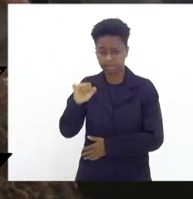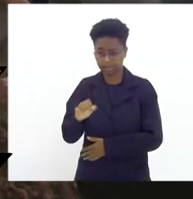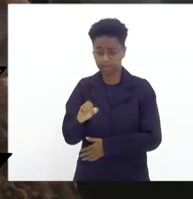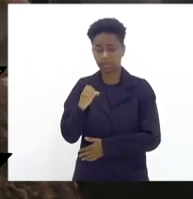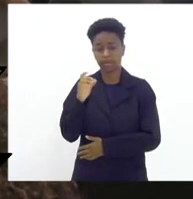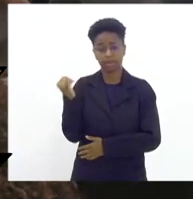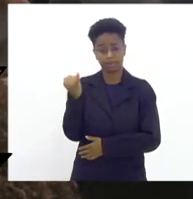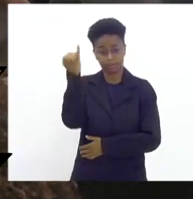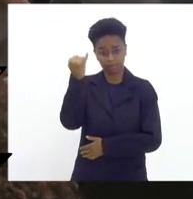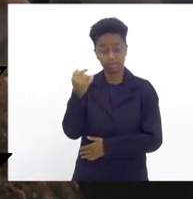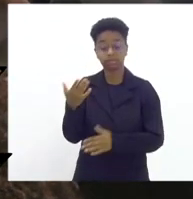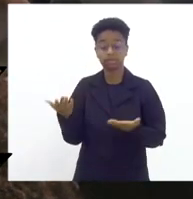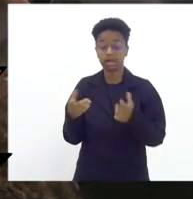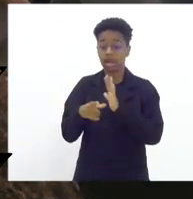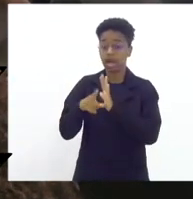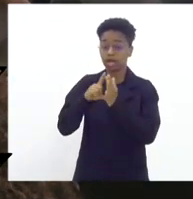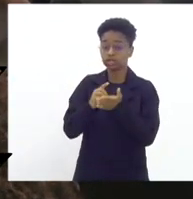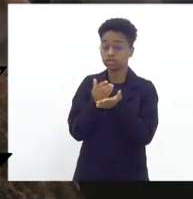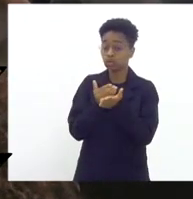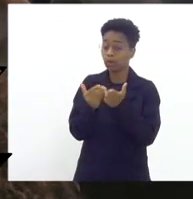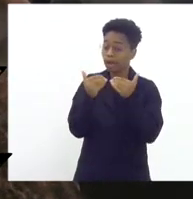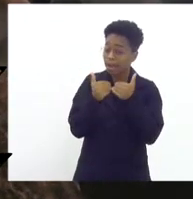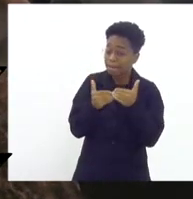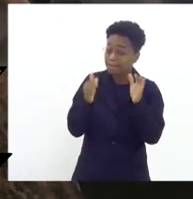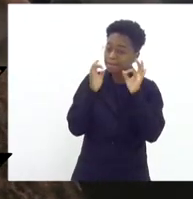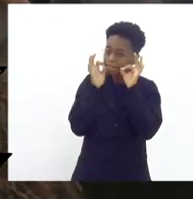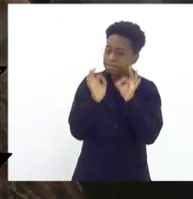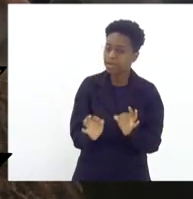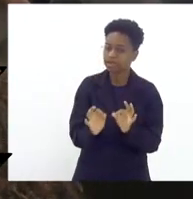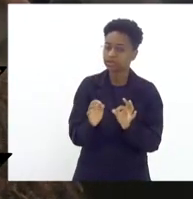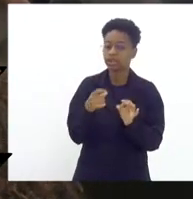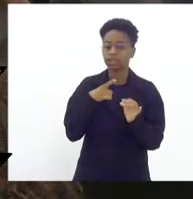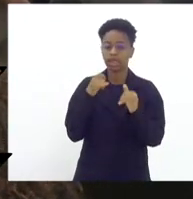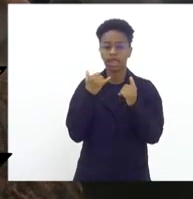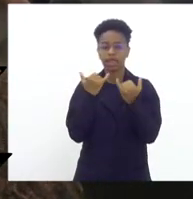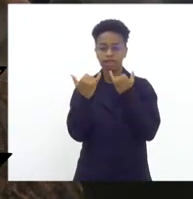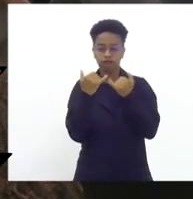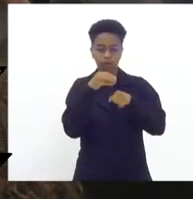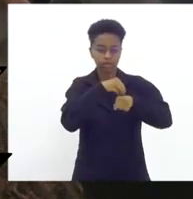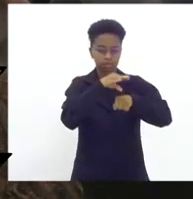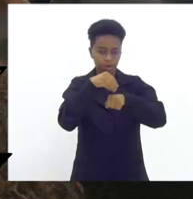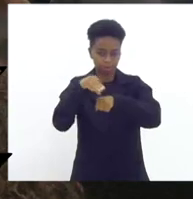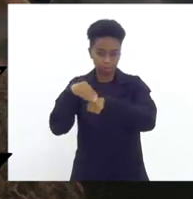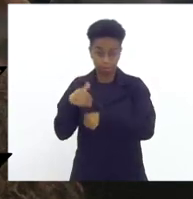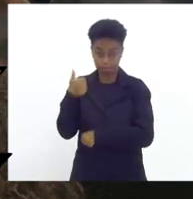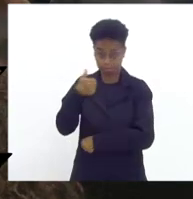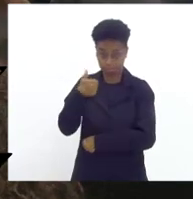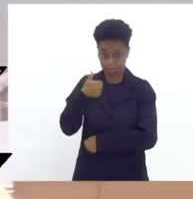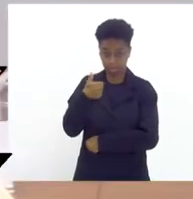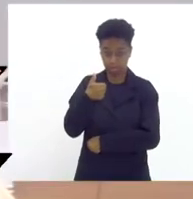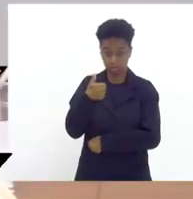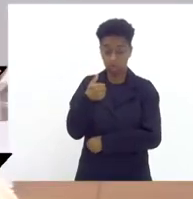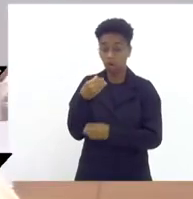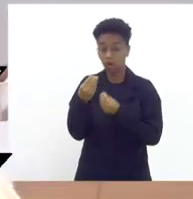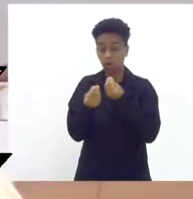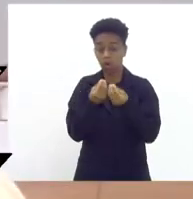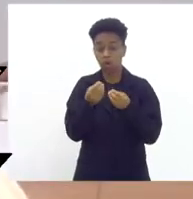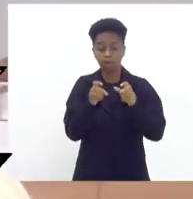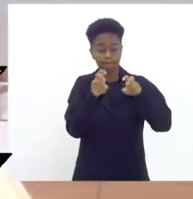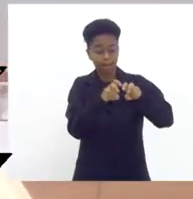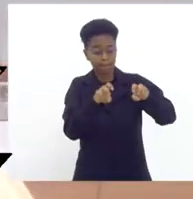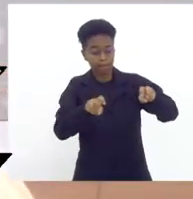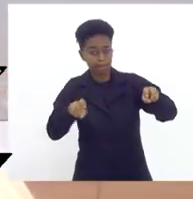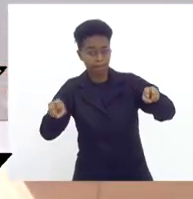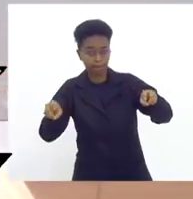tenho aqui agora antes de passar para abertura de fato da mesa alguns informes para dar primeiro sobre a própria composição da mesa